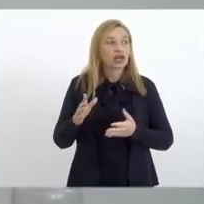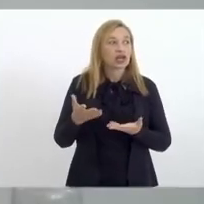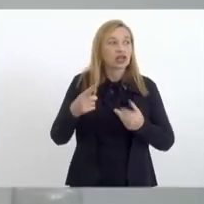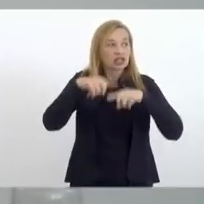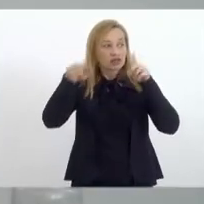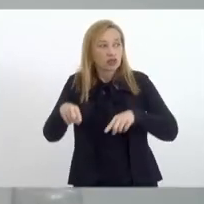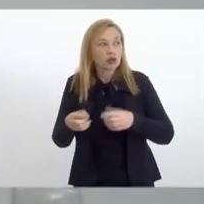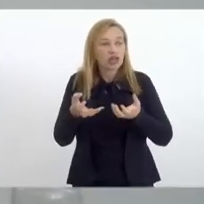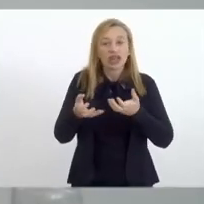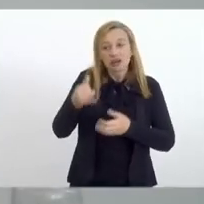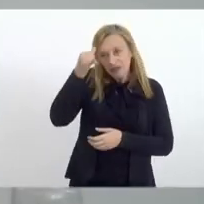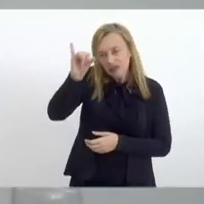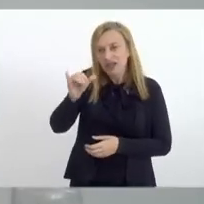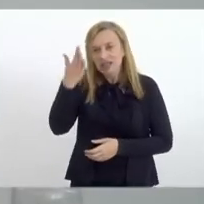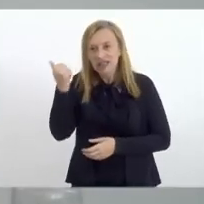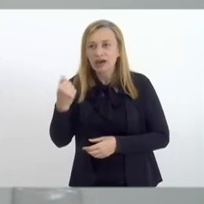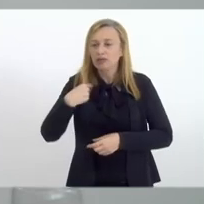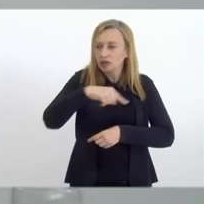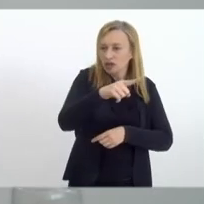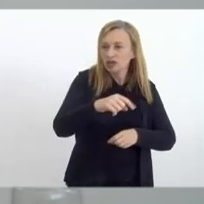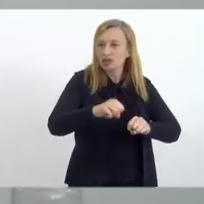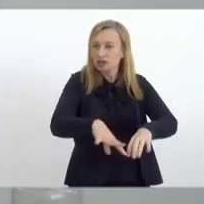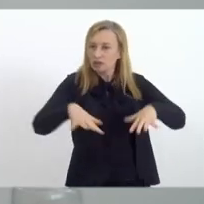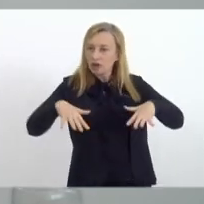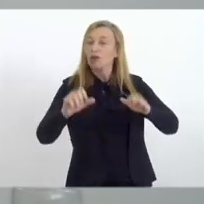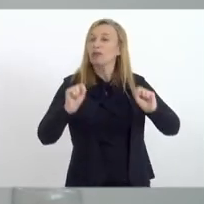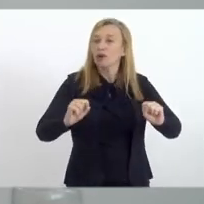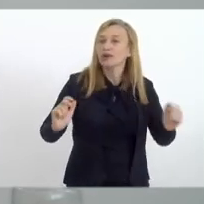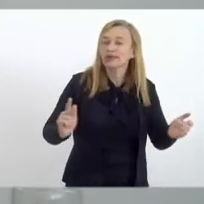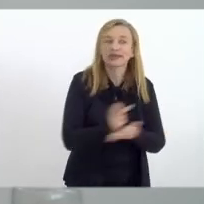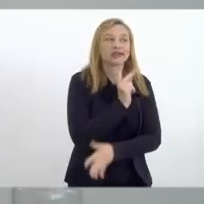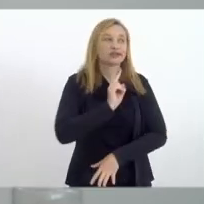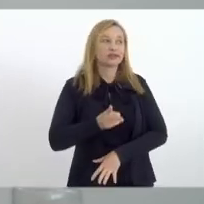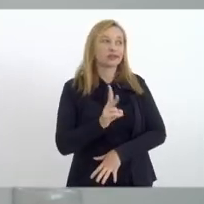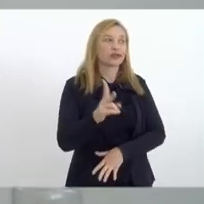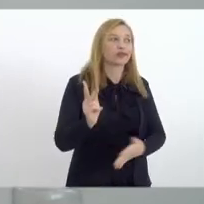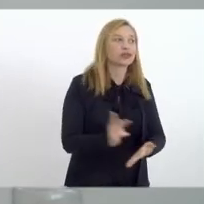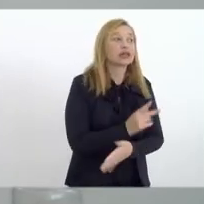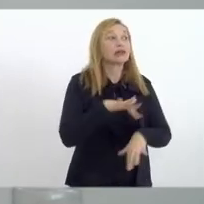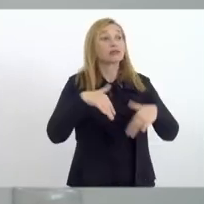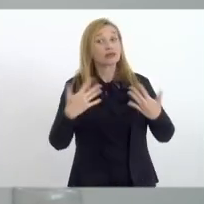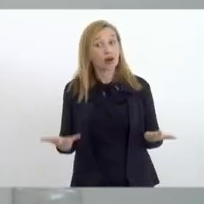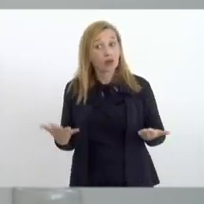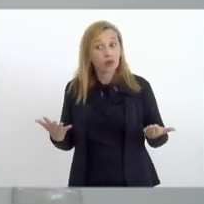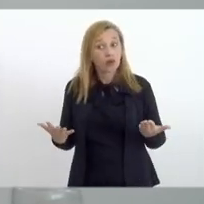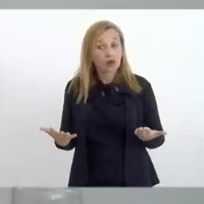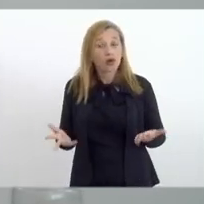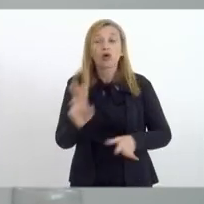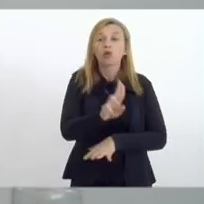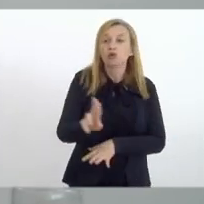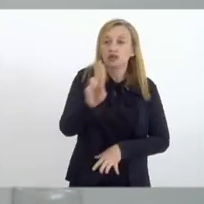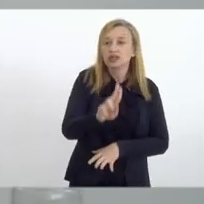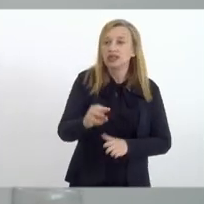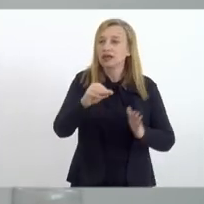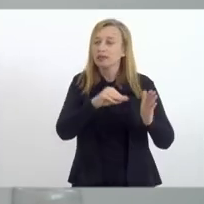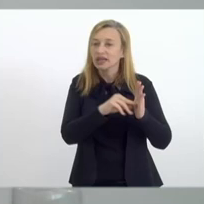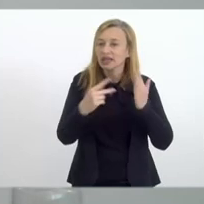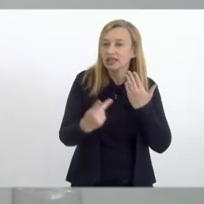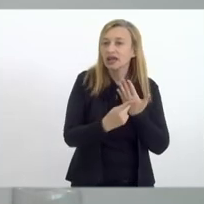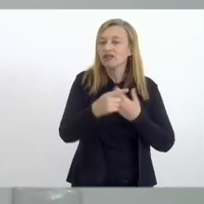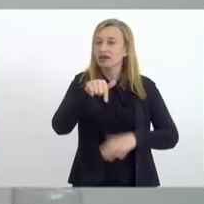porque sabe que na hora de ir para o plenário pode acontecer esse fenômeno que acontece sempre. Então, usando a metáfora aqui